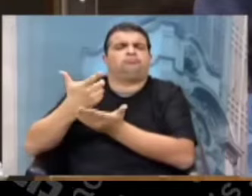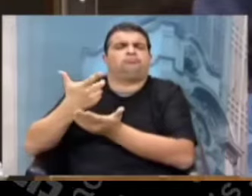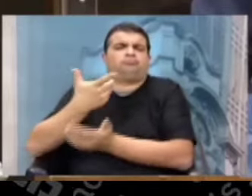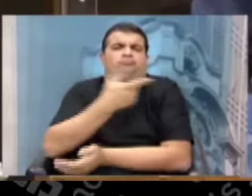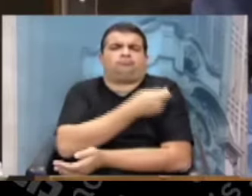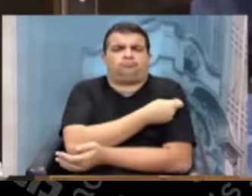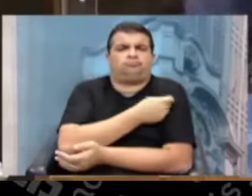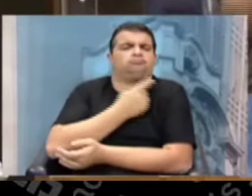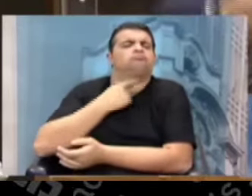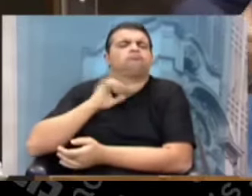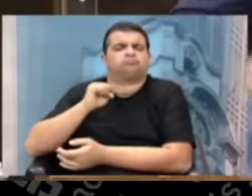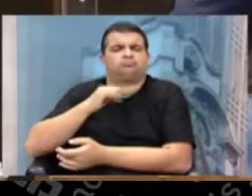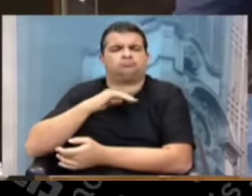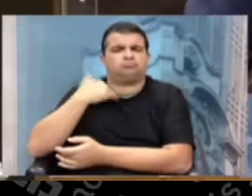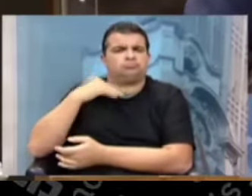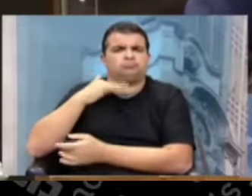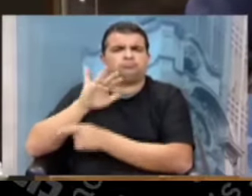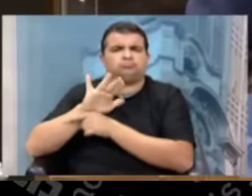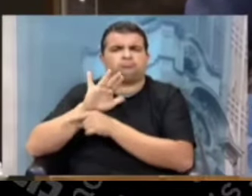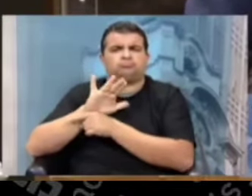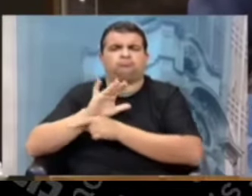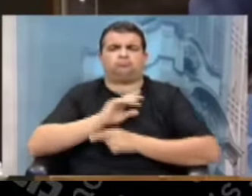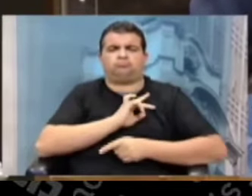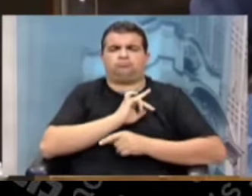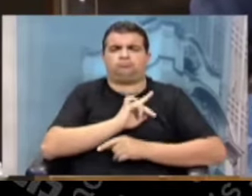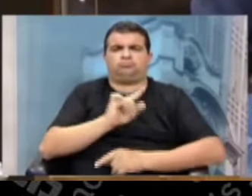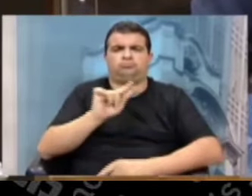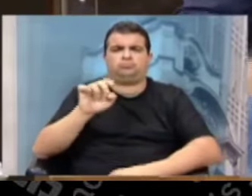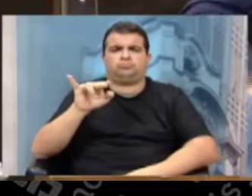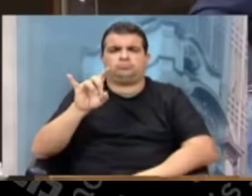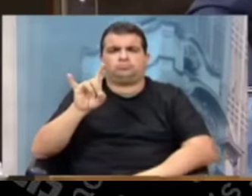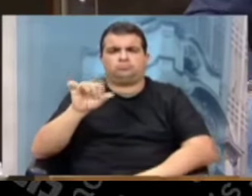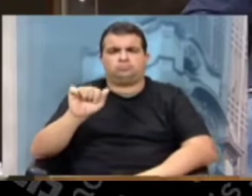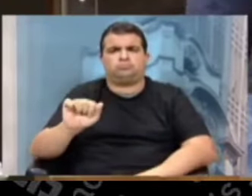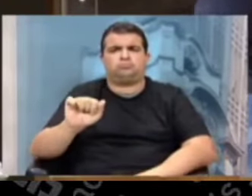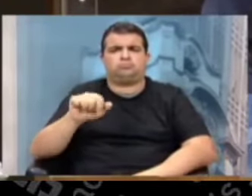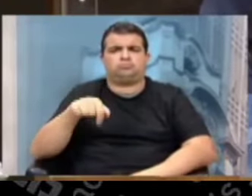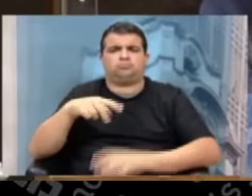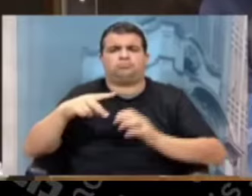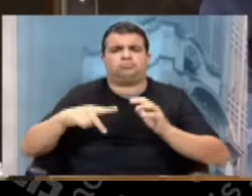da morte, que defende um presidente genocida. E aqui nessa